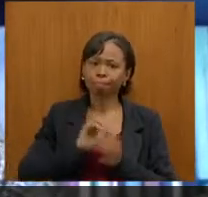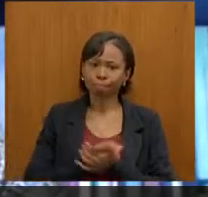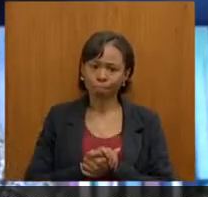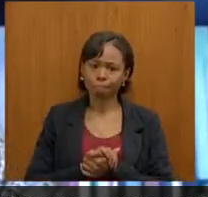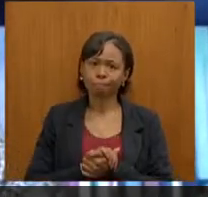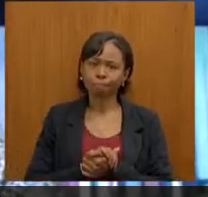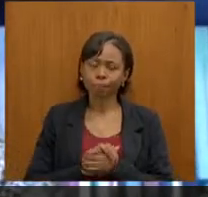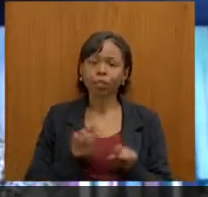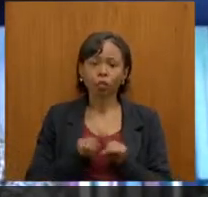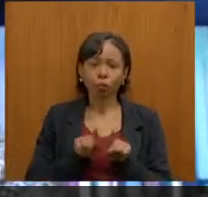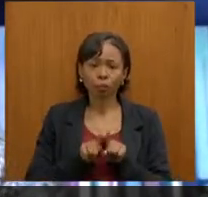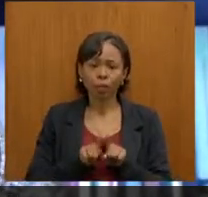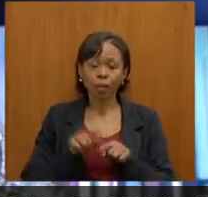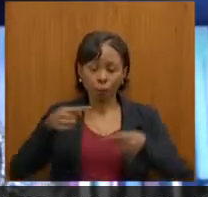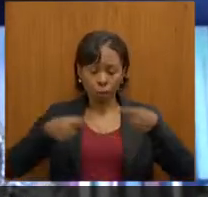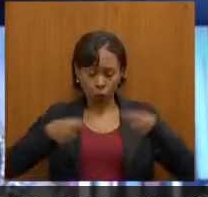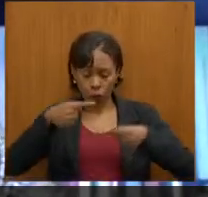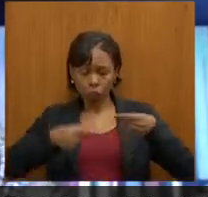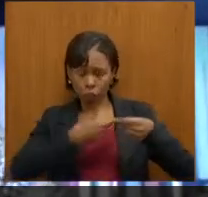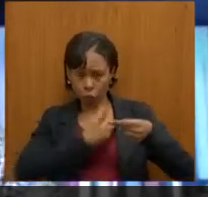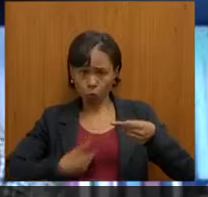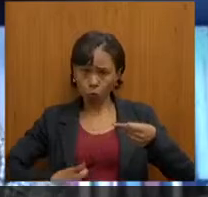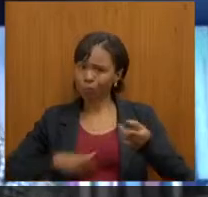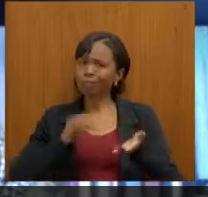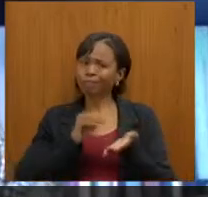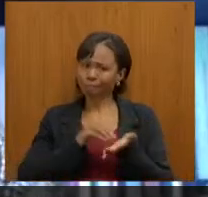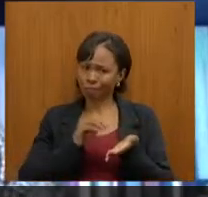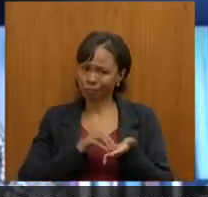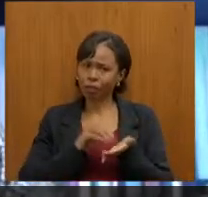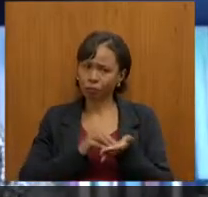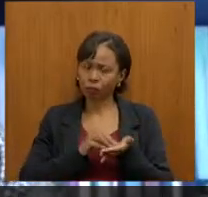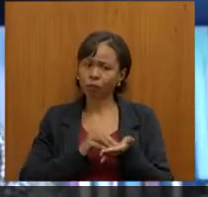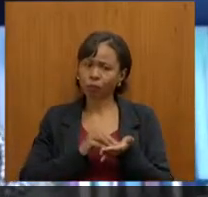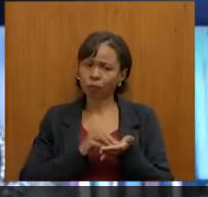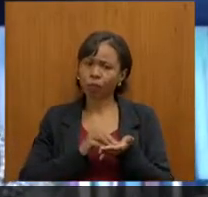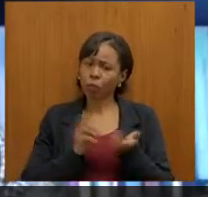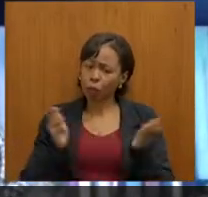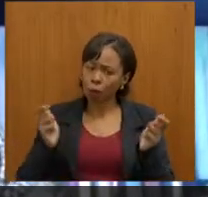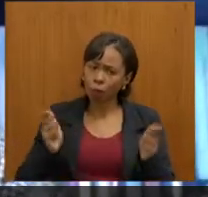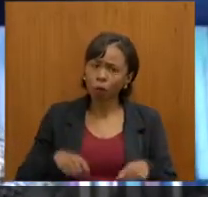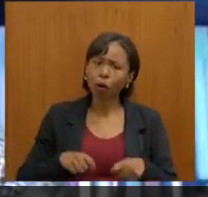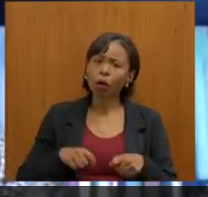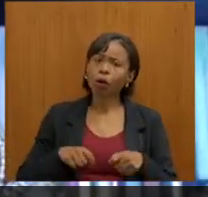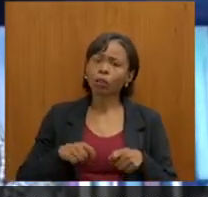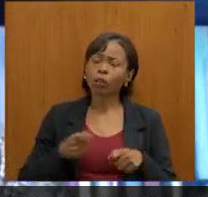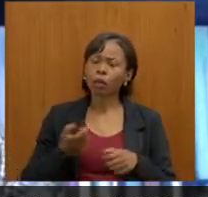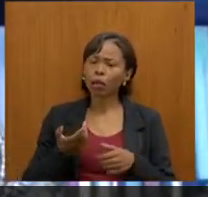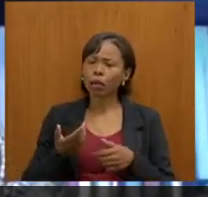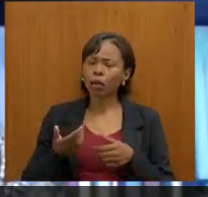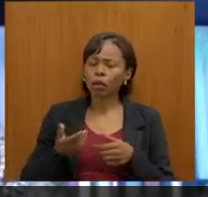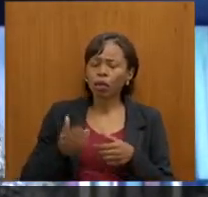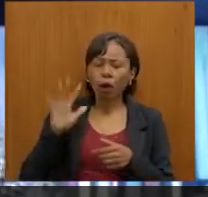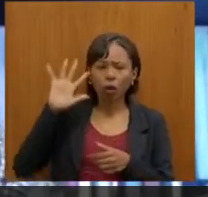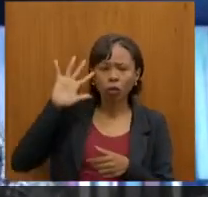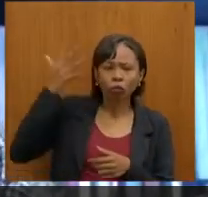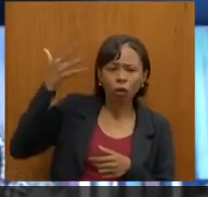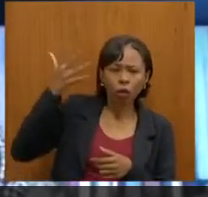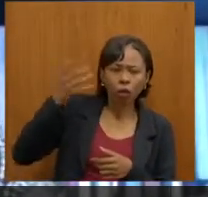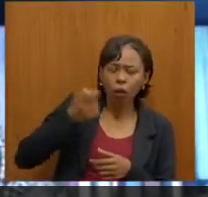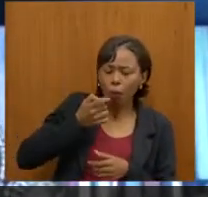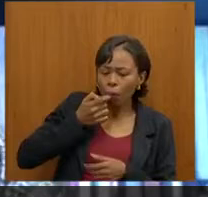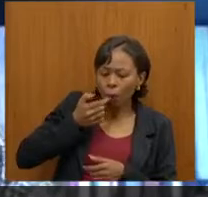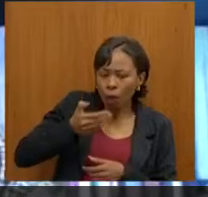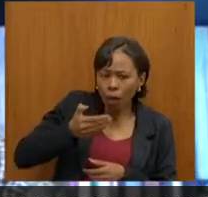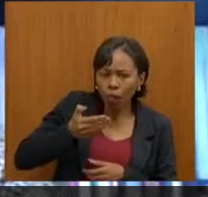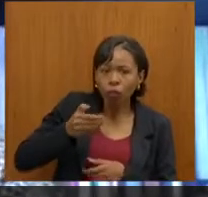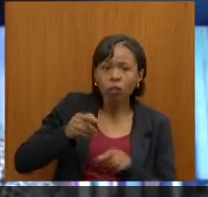de políticas públicas é que Invista em prevenção de médio e longo prazo e aí eu faço Eco